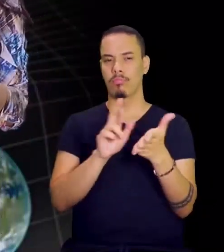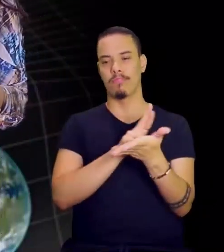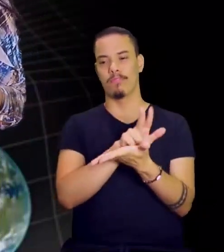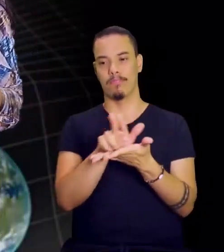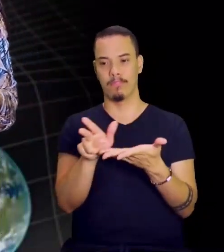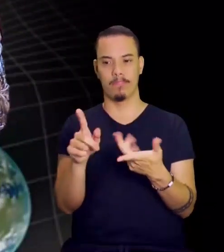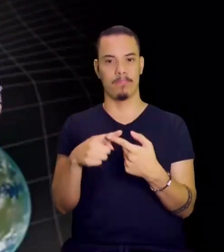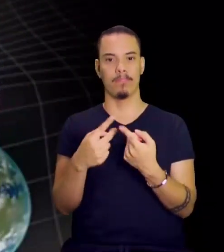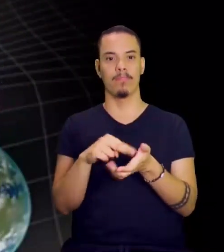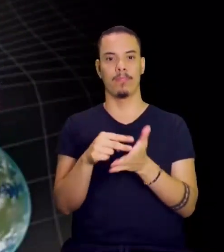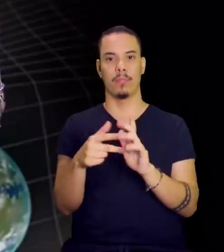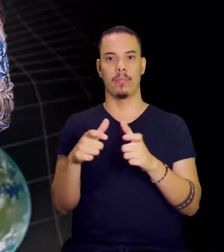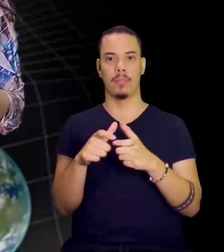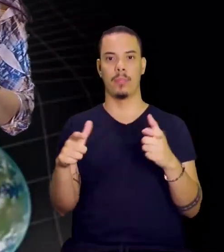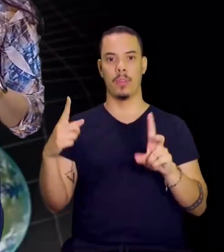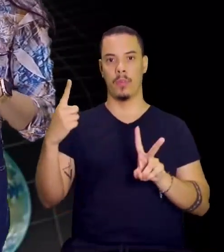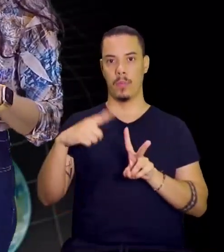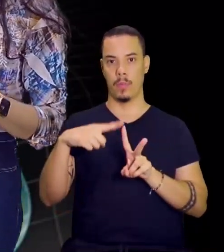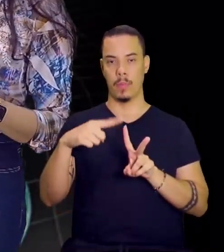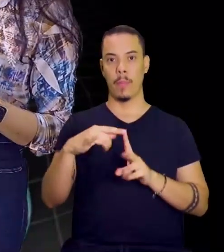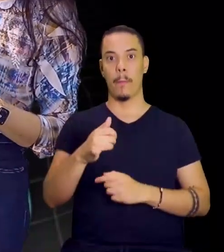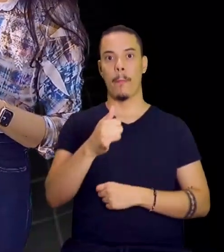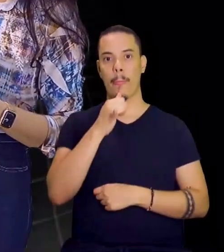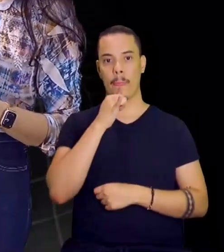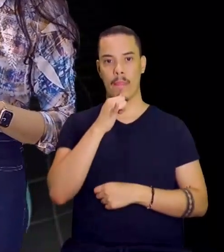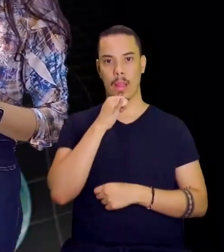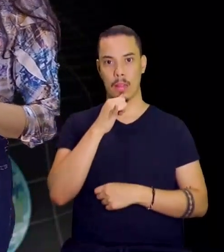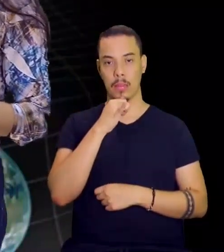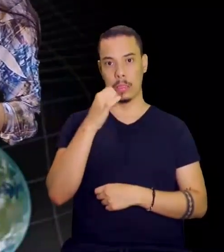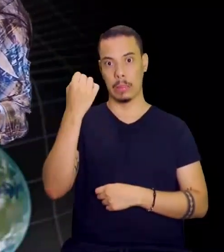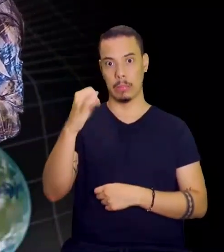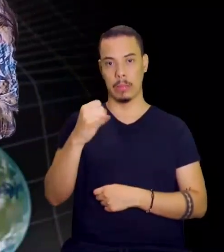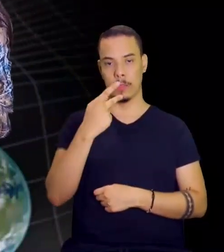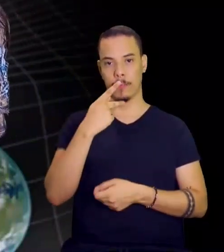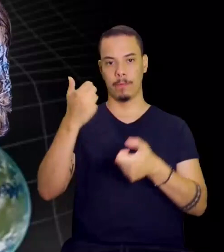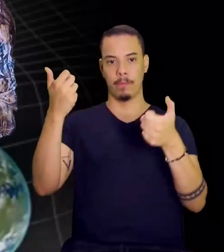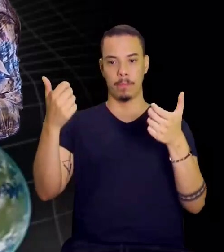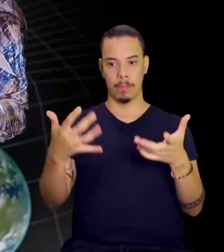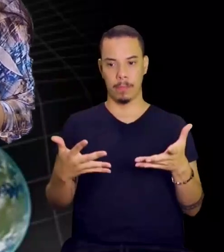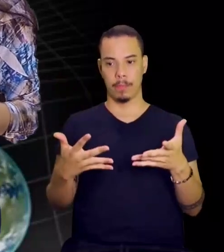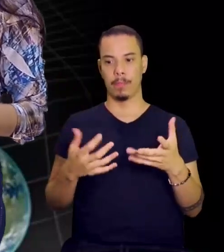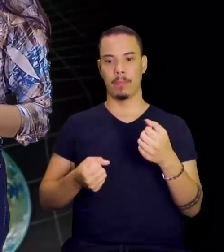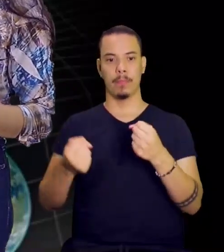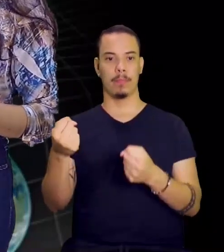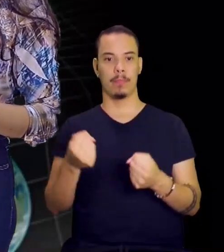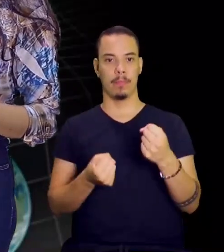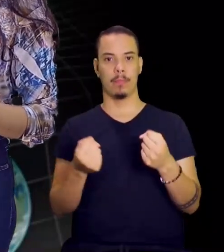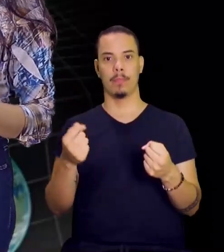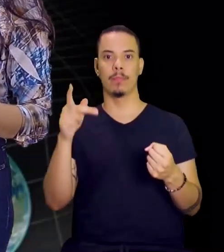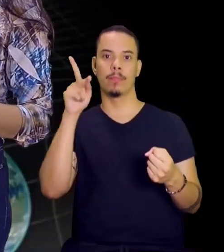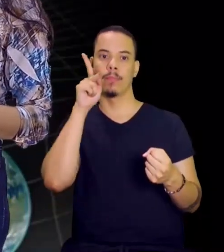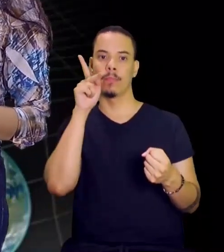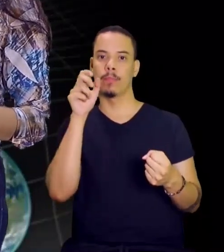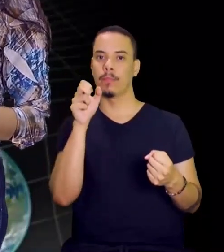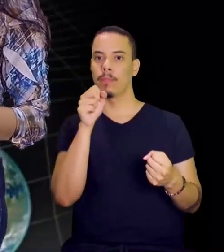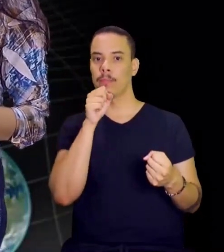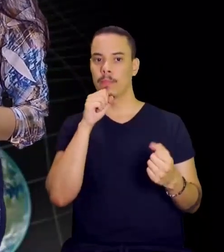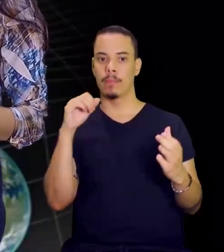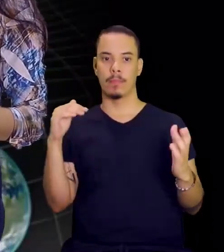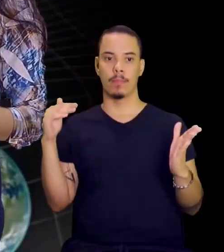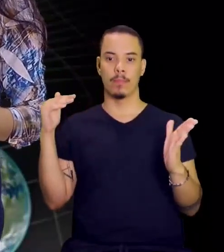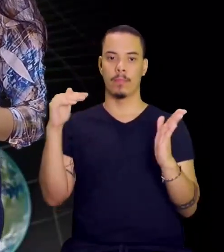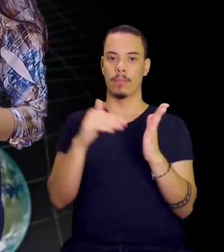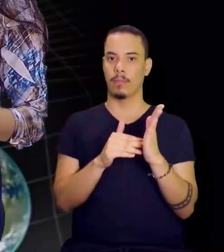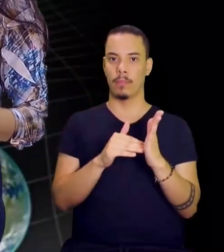Aí vai ser uma grandeza vetorial. Por exemplo, né, professora Deise, se eu falo assim, o carro saiu de Porto Velho e foi